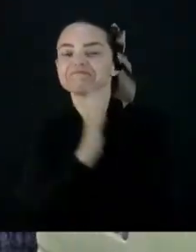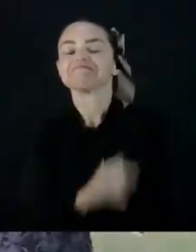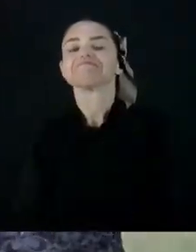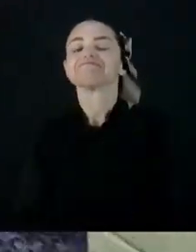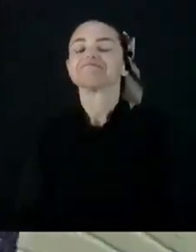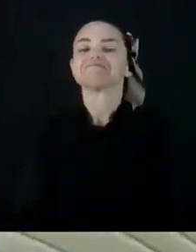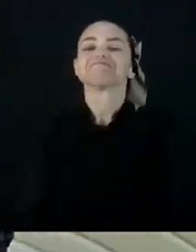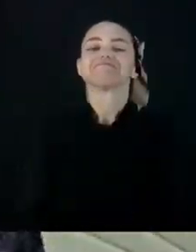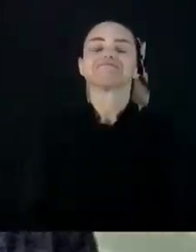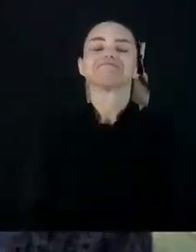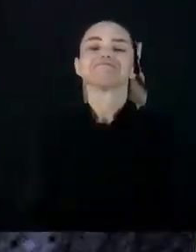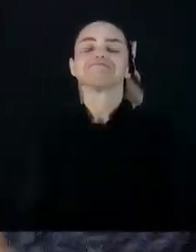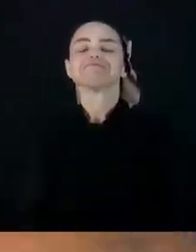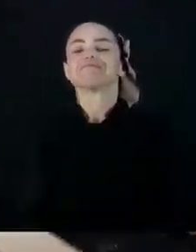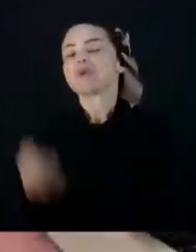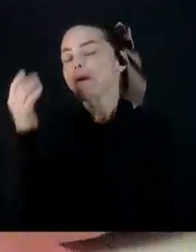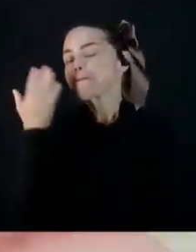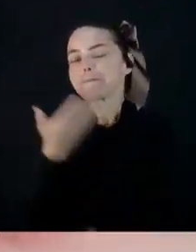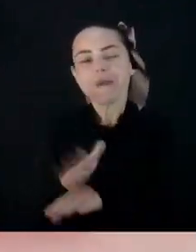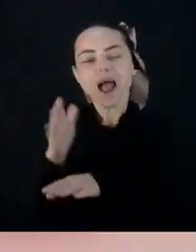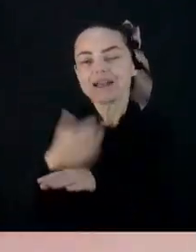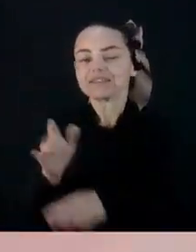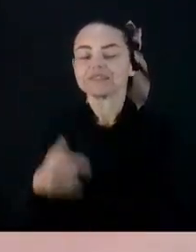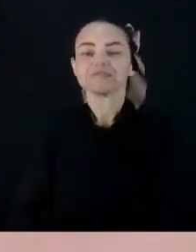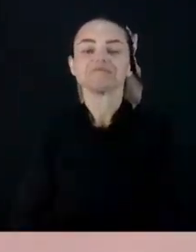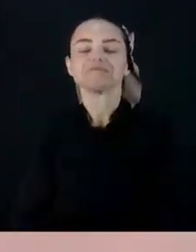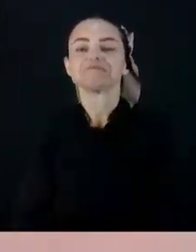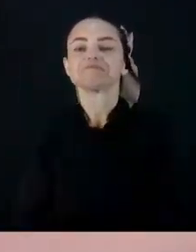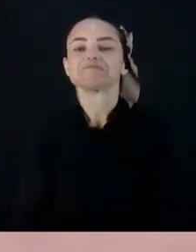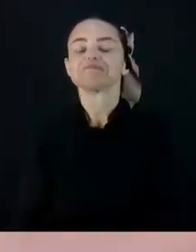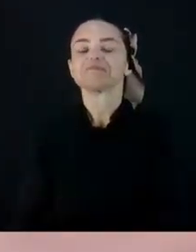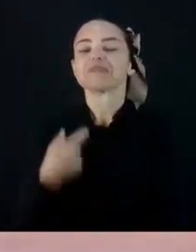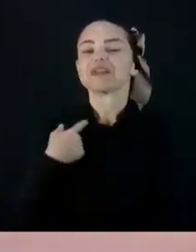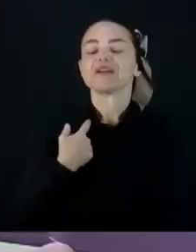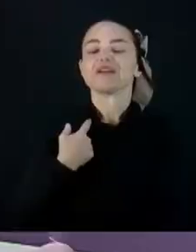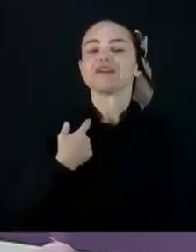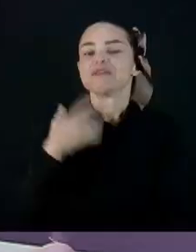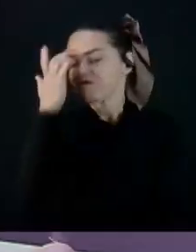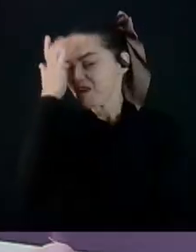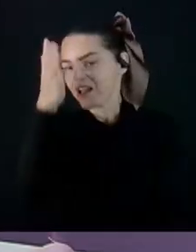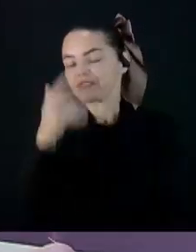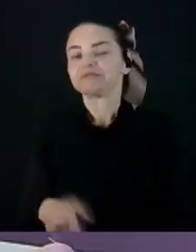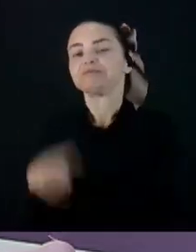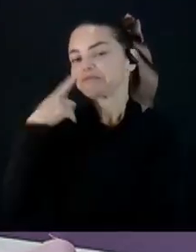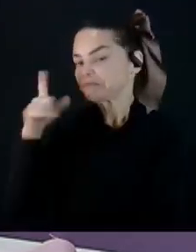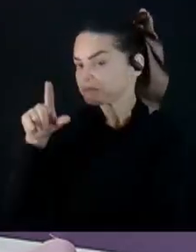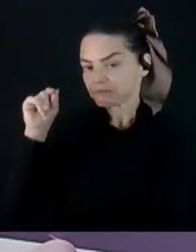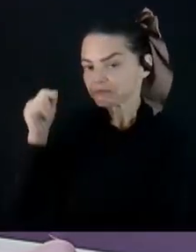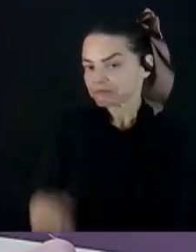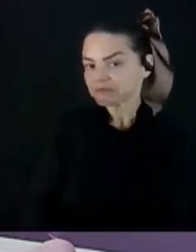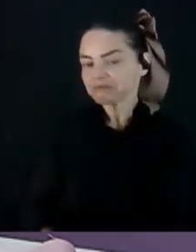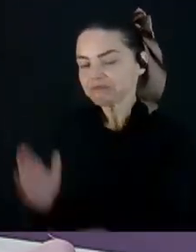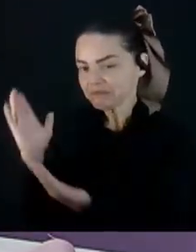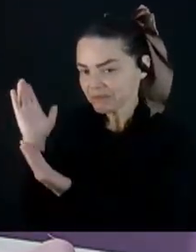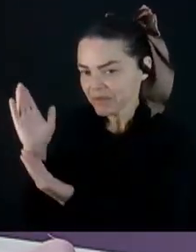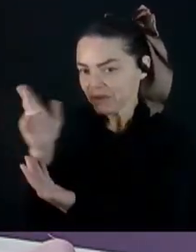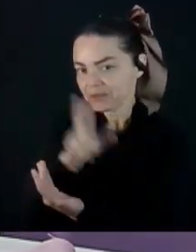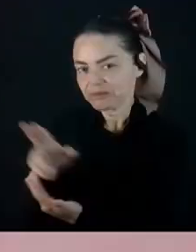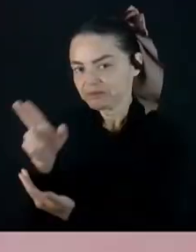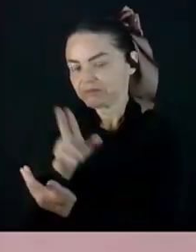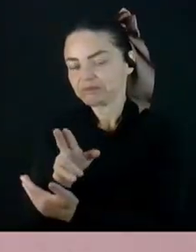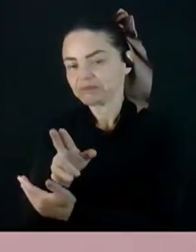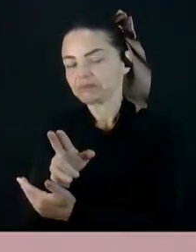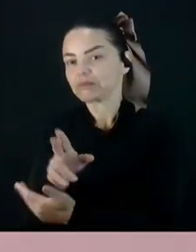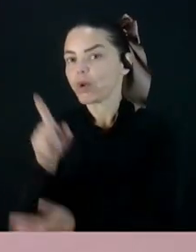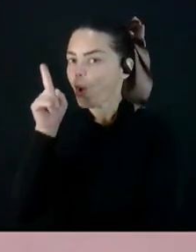mesmo. E aí você escolhe o lado que você quer costurar, tanto faz desse lado quanto desse, tá? Então vocês vão usar um pé de máquina. Para as